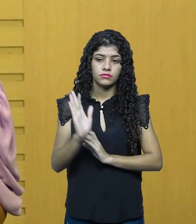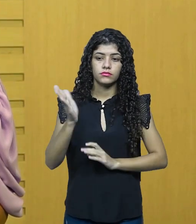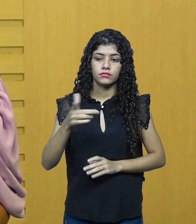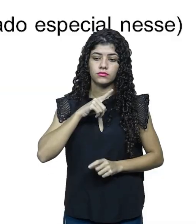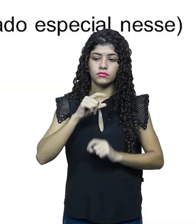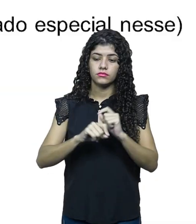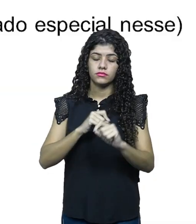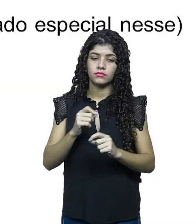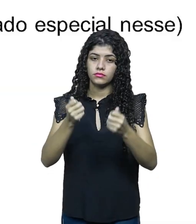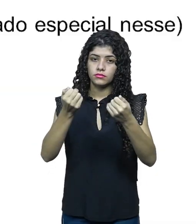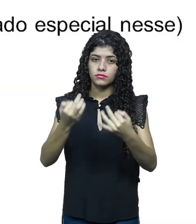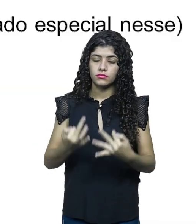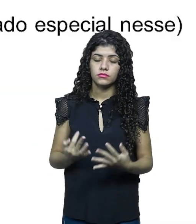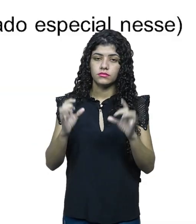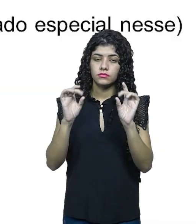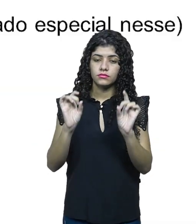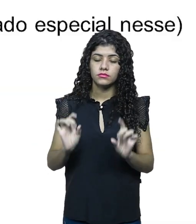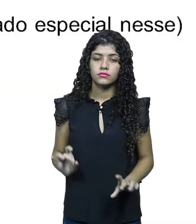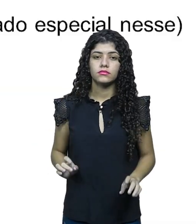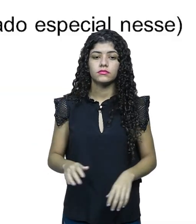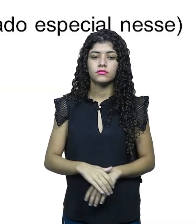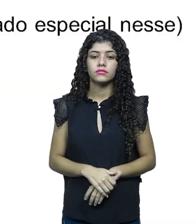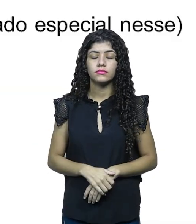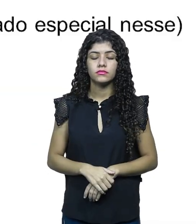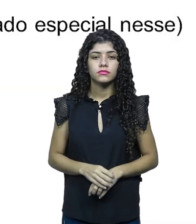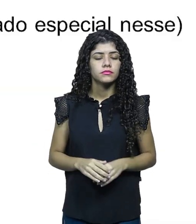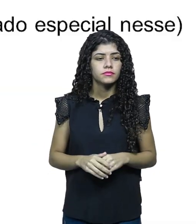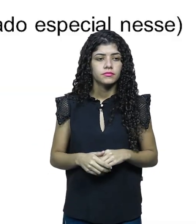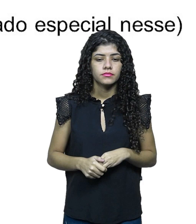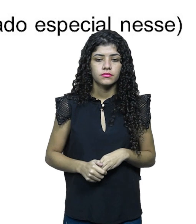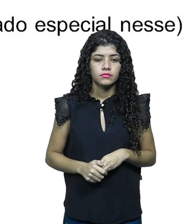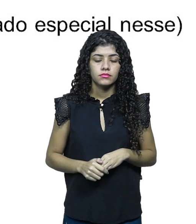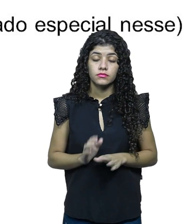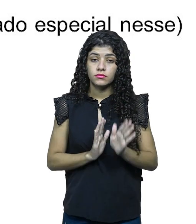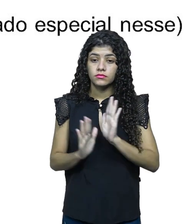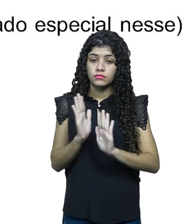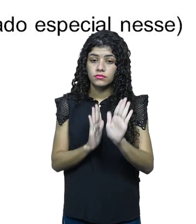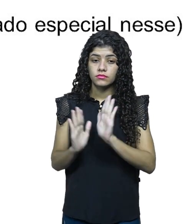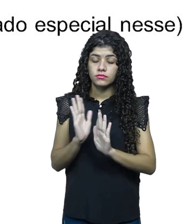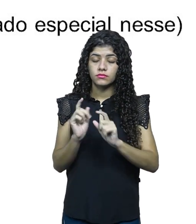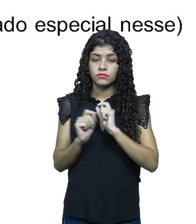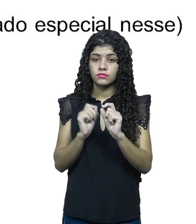Chegando já perto do final, ainda falando sobre o cabeçalho especial,